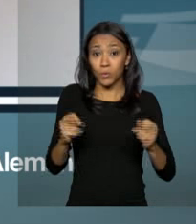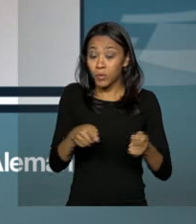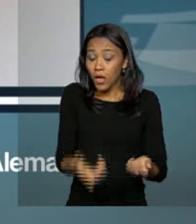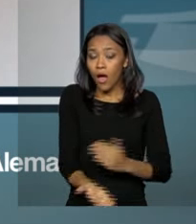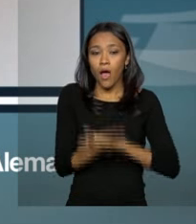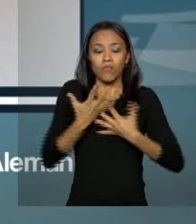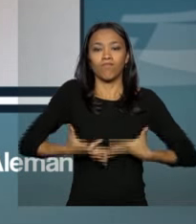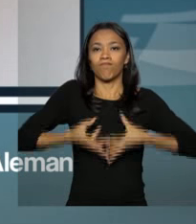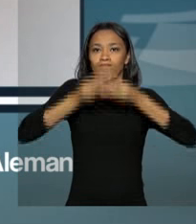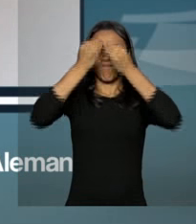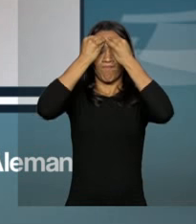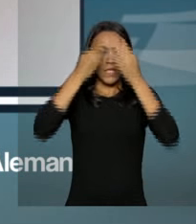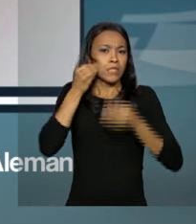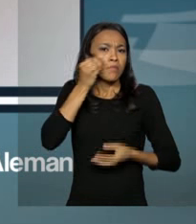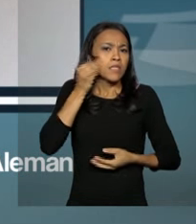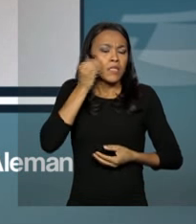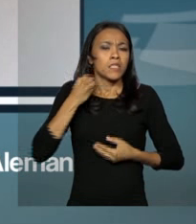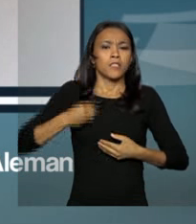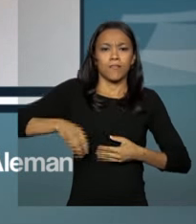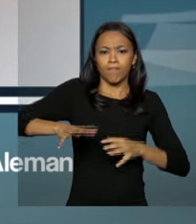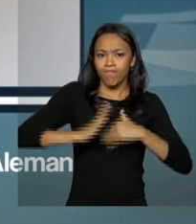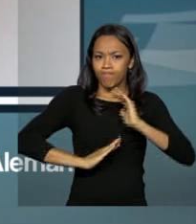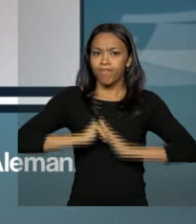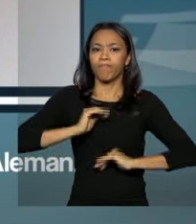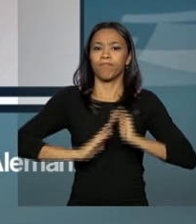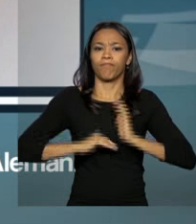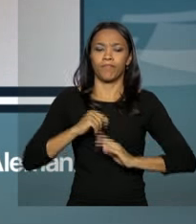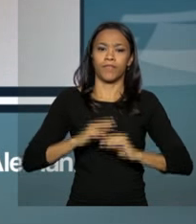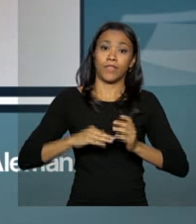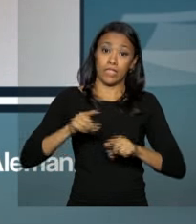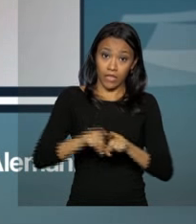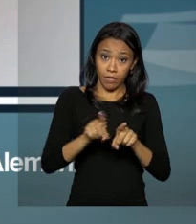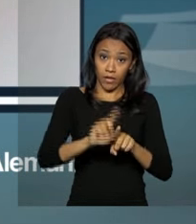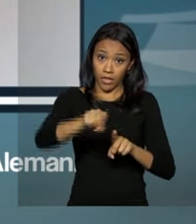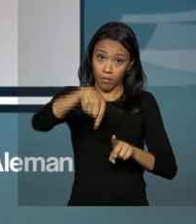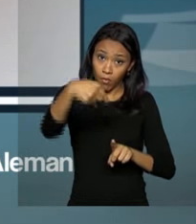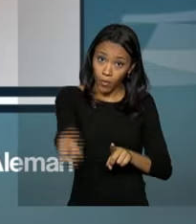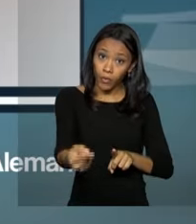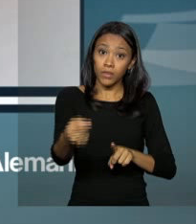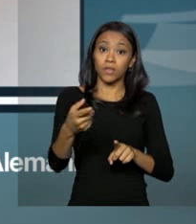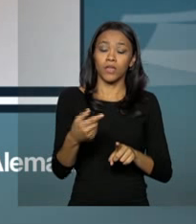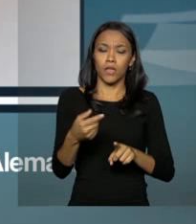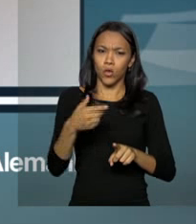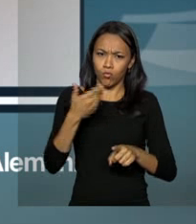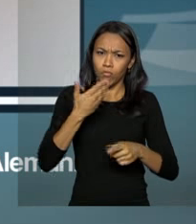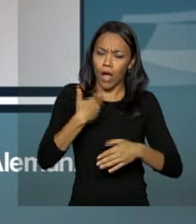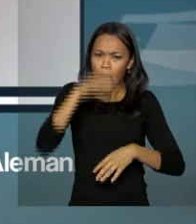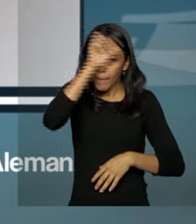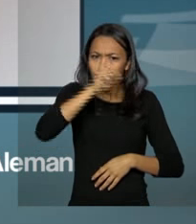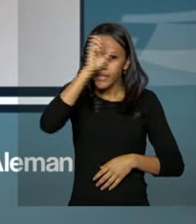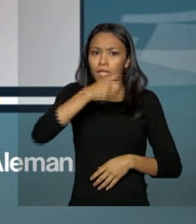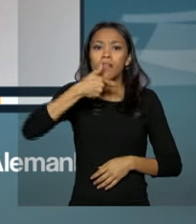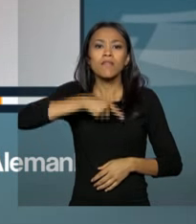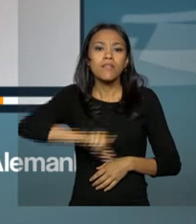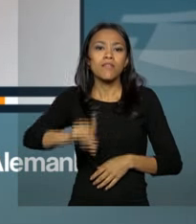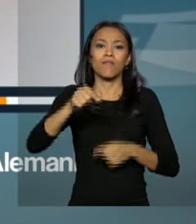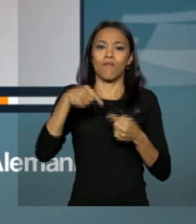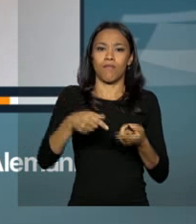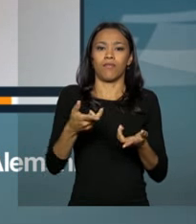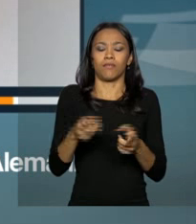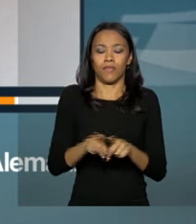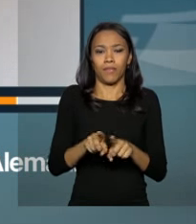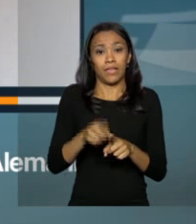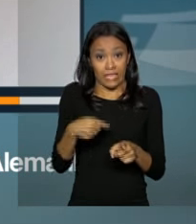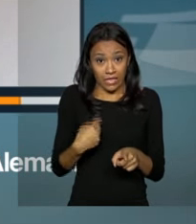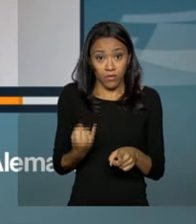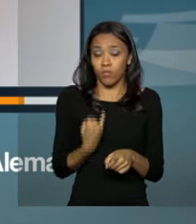permitiu acumular bastante experiência profissional. E durante esse tempo eu também desenvolvi o alemão, eu pude aprender o idioma, e isso vem sendo bem